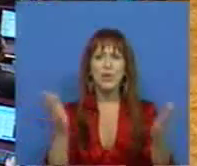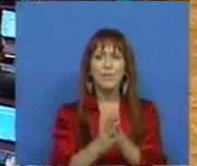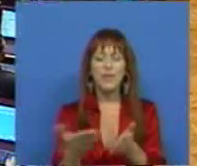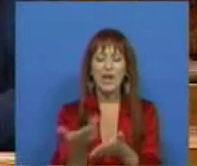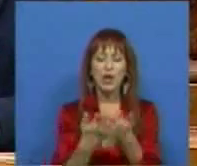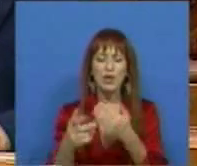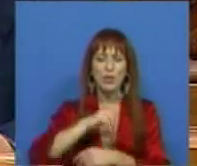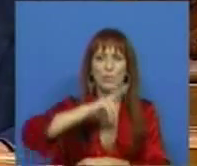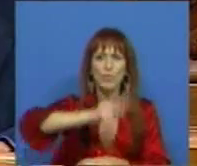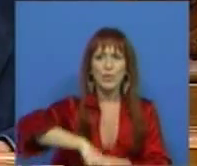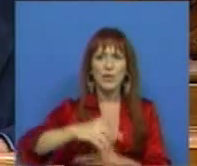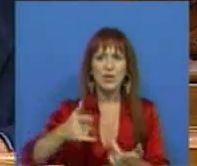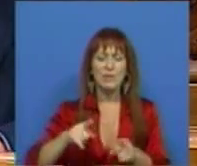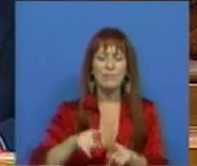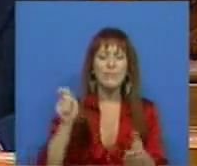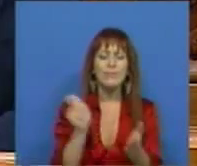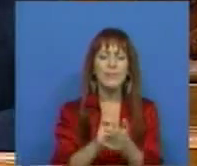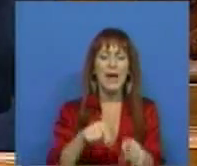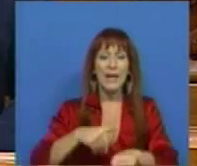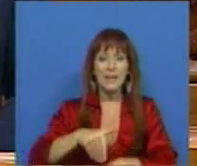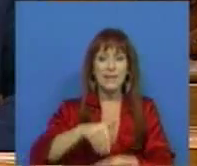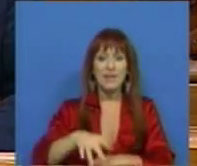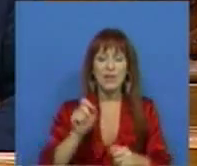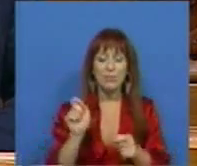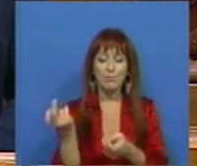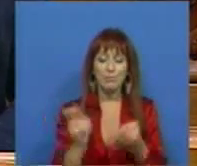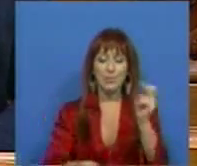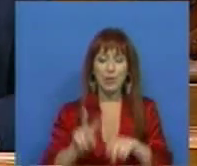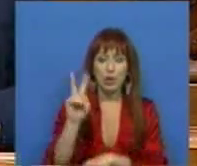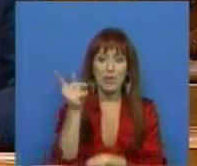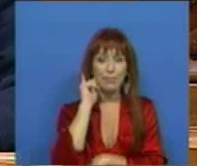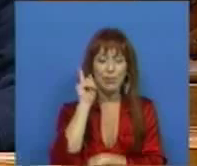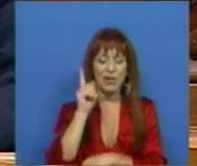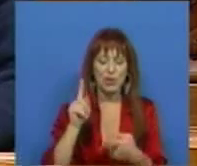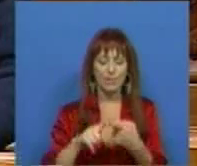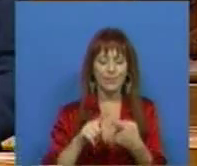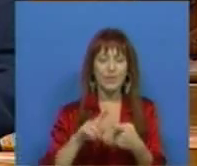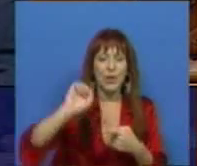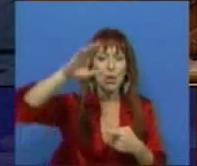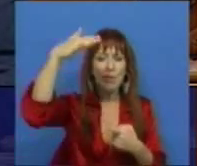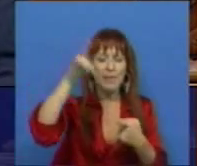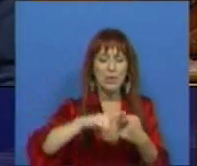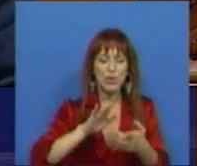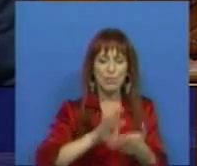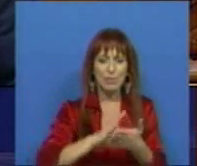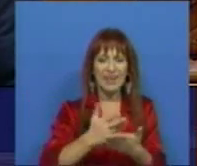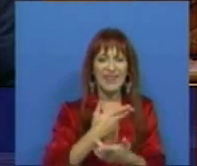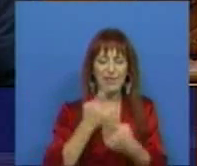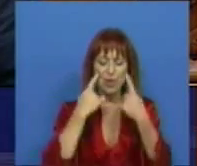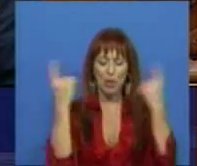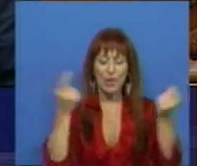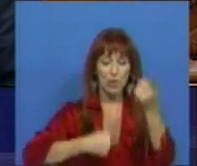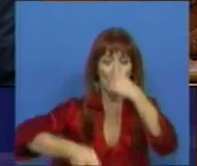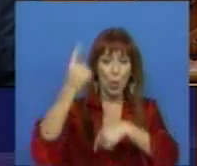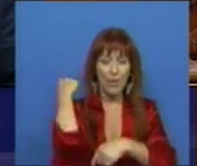A economia portuguesa ficou marcada esta semana por dois acontecimentos importantes. O primeiro foi a emissão de dívida pública